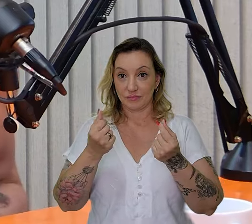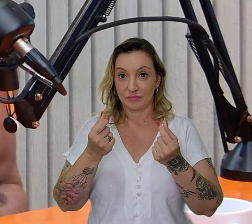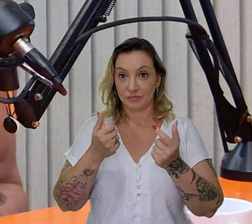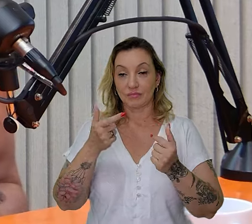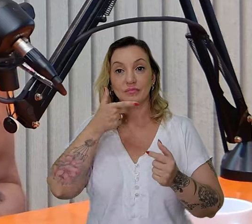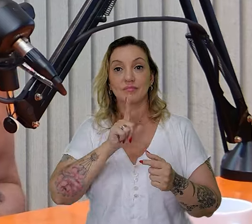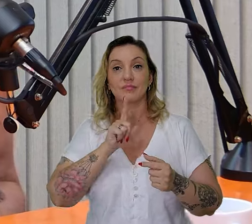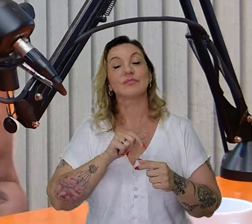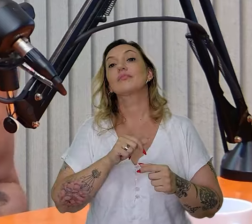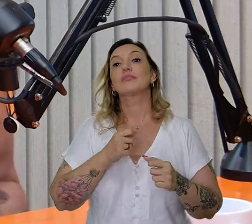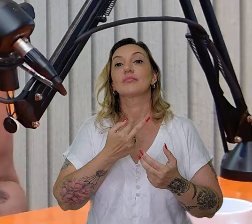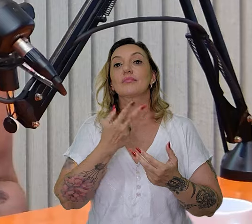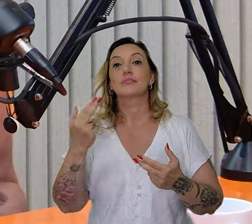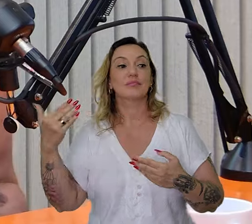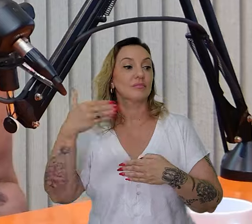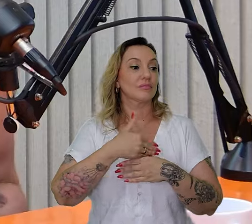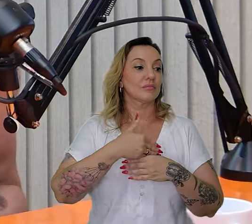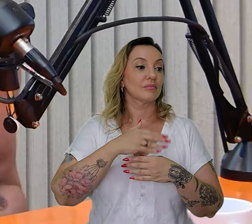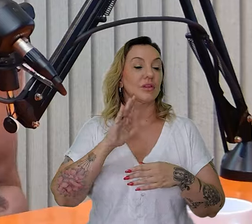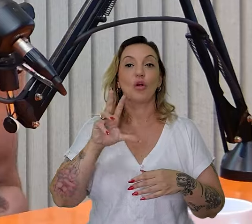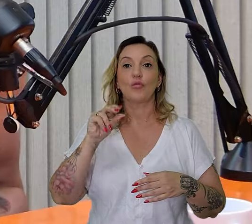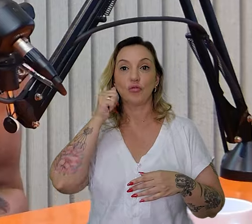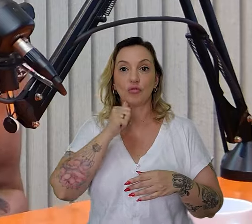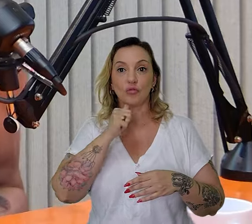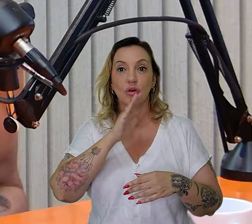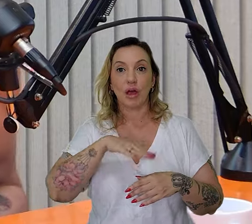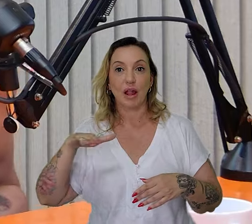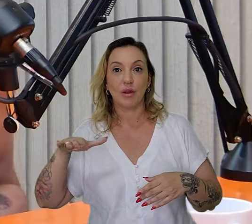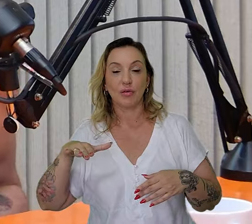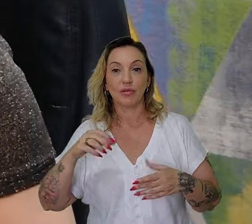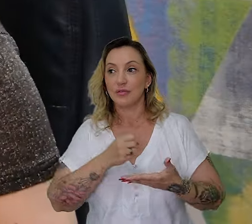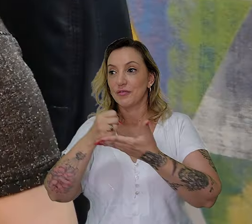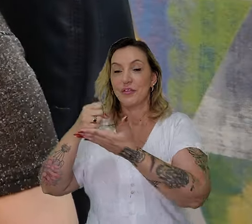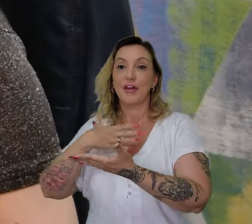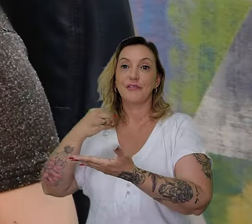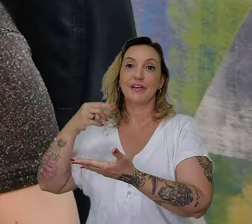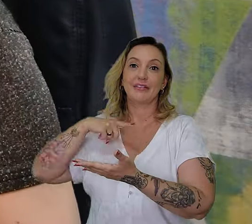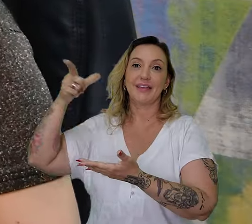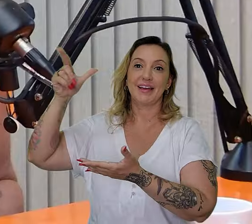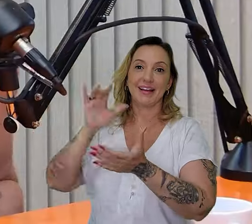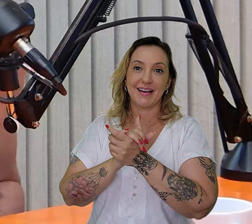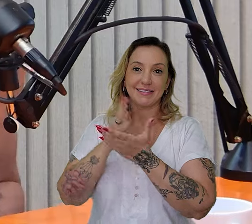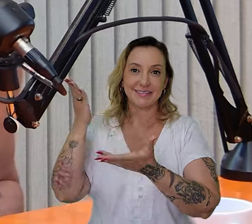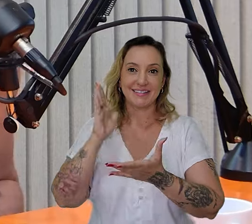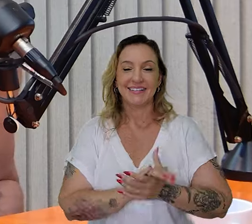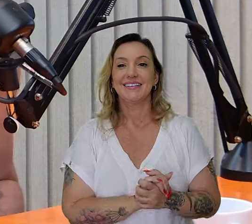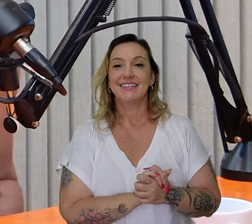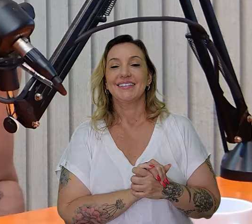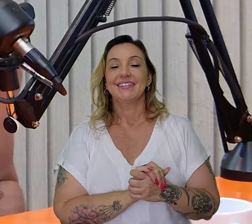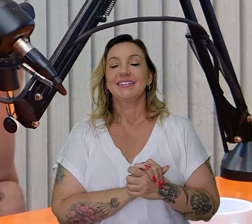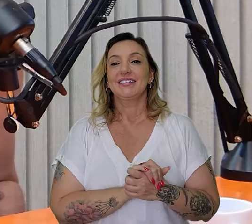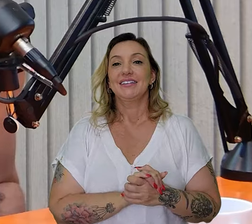voltando eu já tô vovó agora que eu já tenho aluno que eu mandei que teve filho lá casou e teve filho e alguns voltam